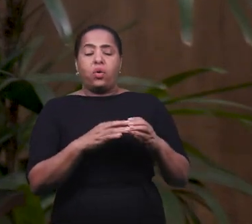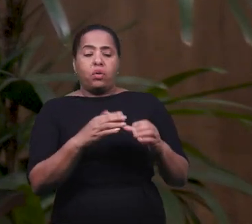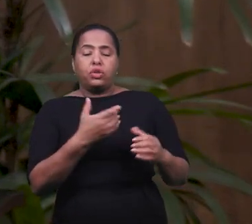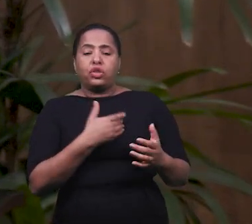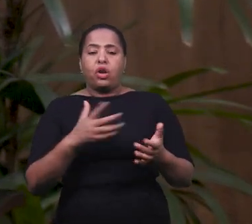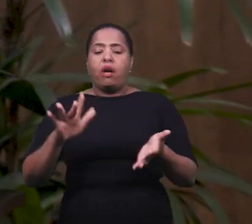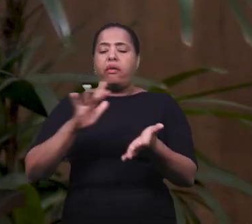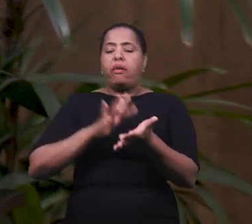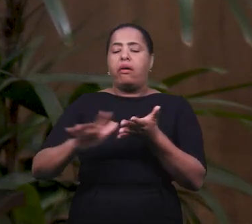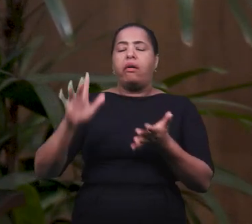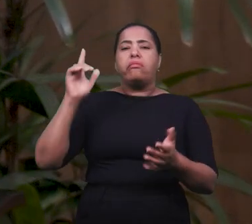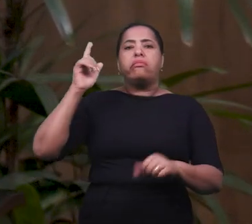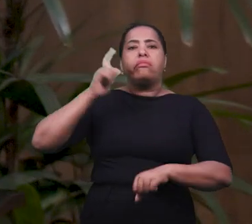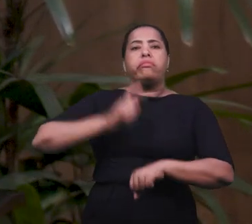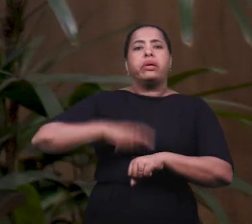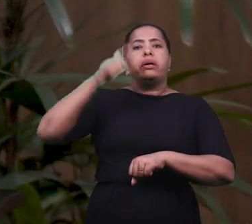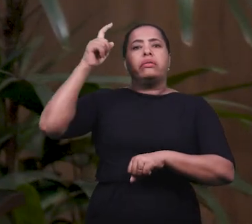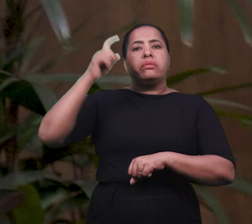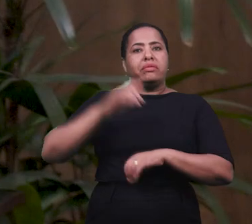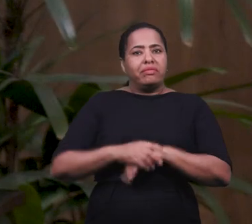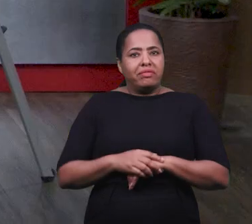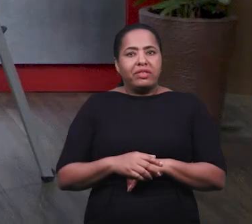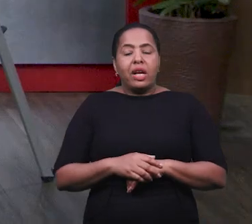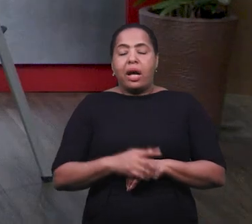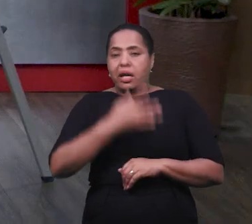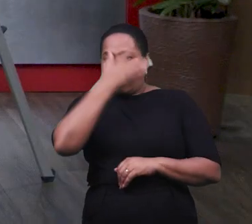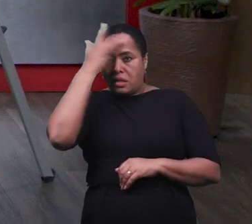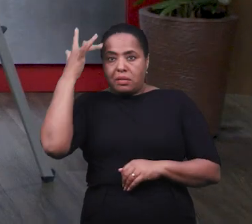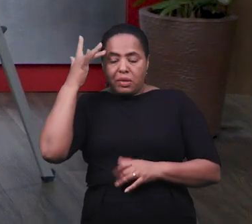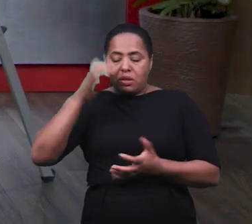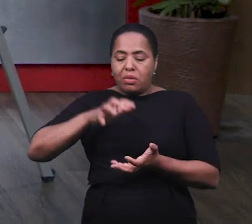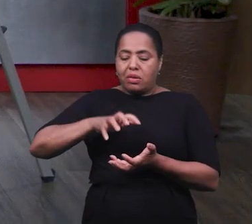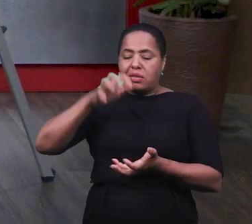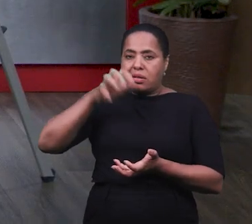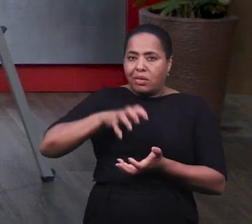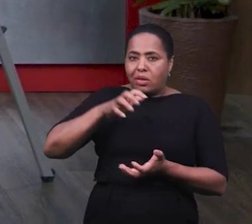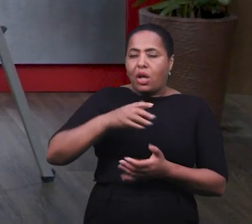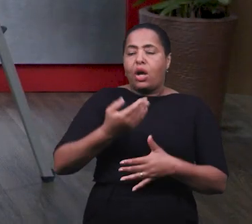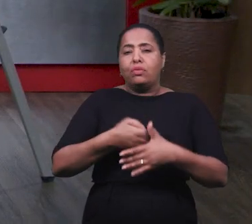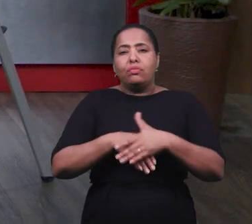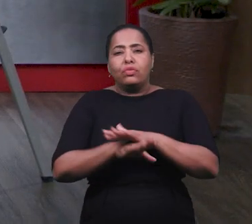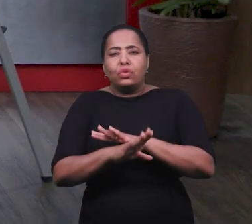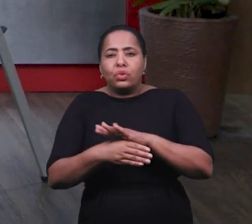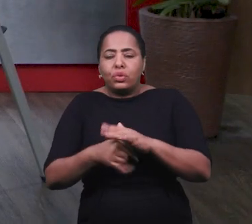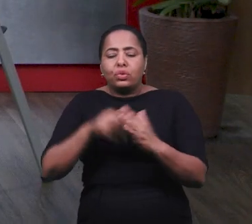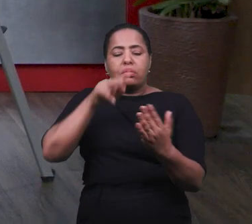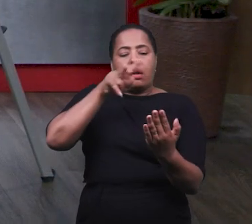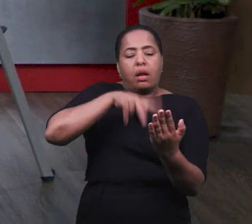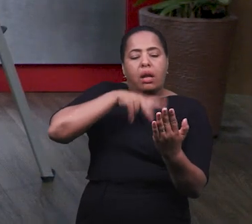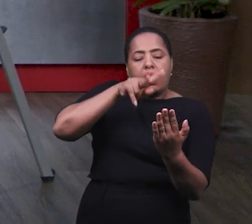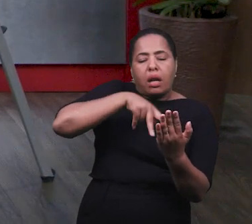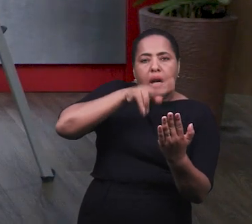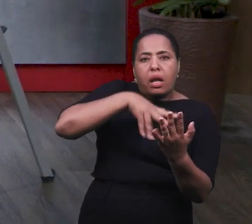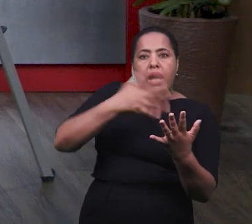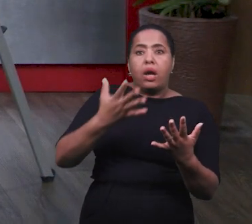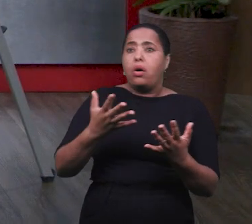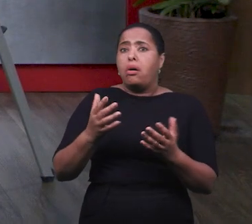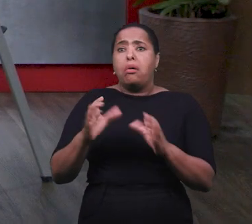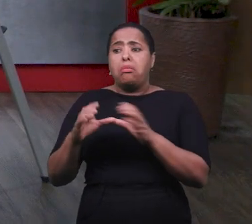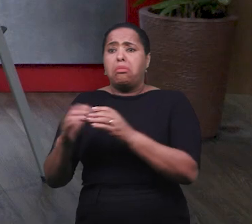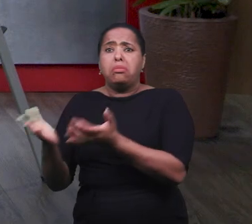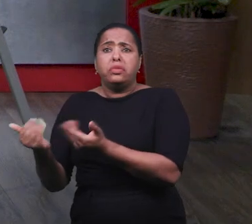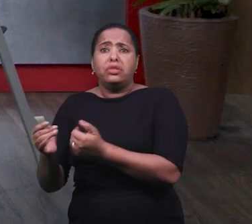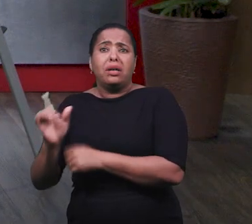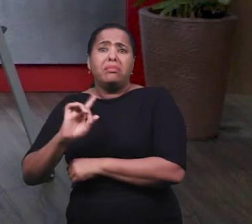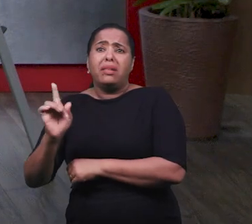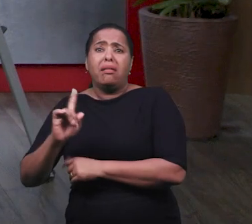aquelas coisas de imediato, né? Sim. Os idosos tinham costume, e temos ainda costume de ler, leitura. Os jovens hoje